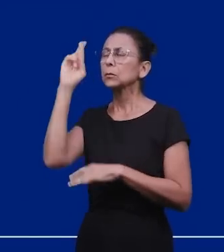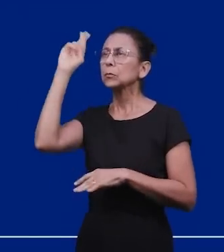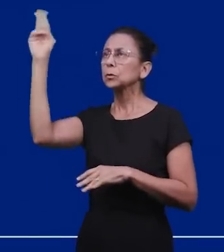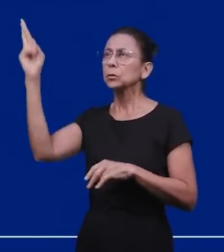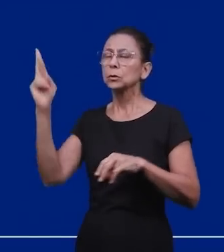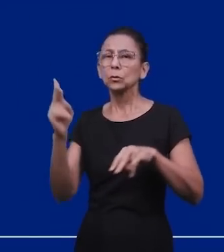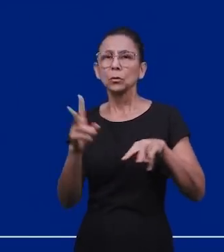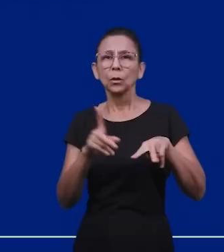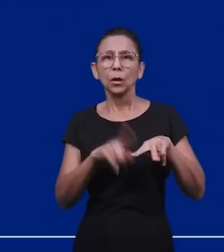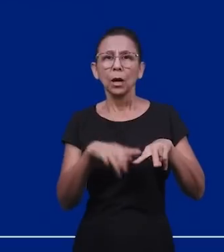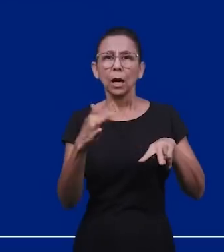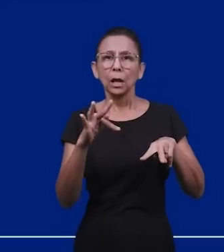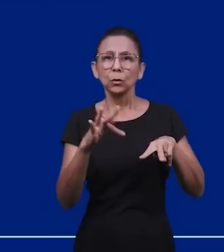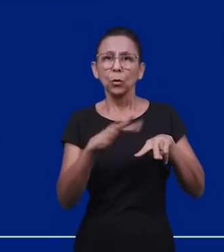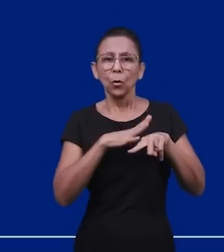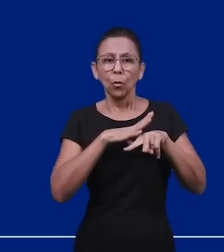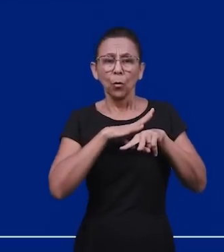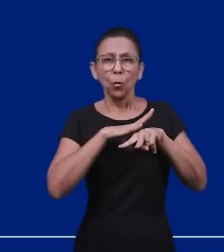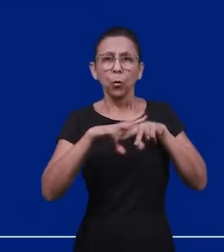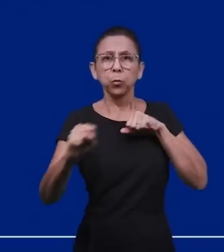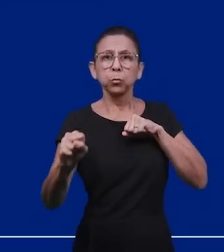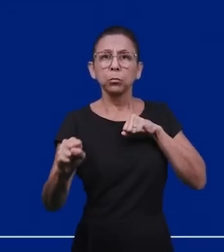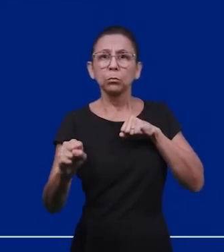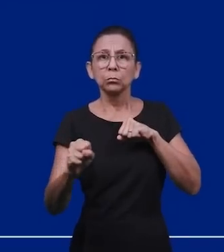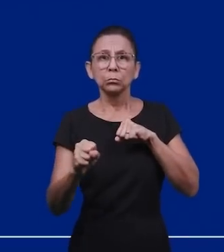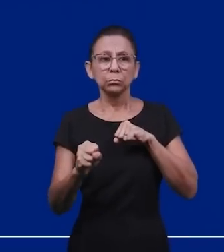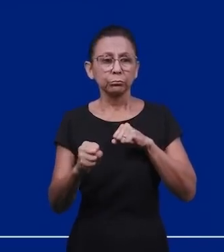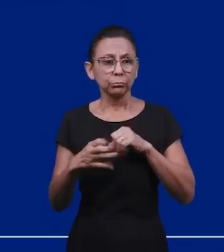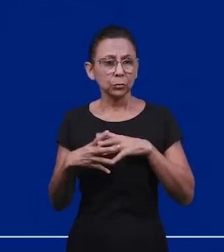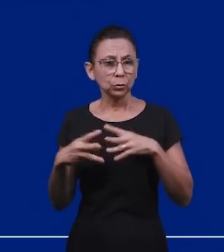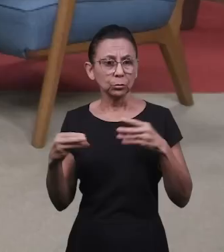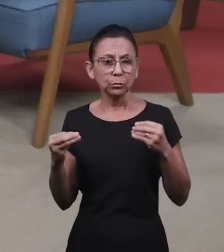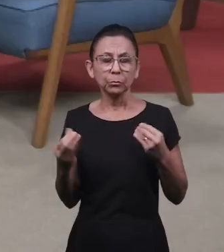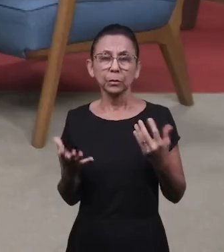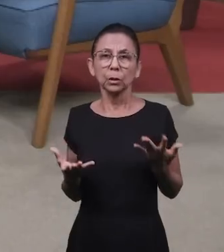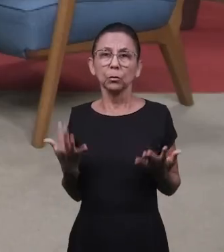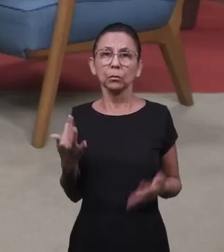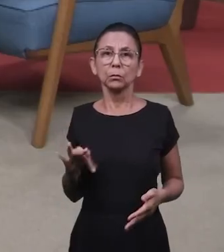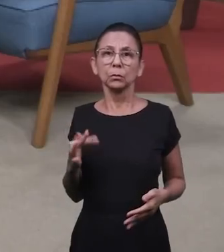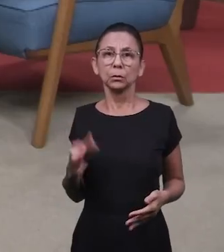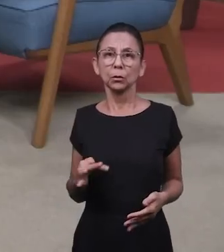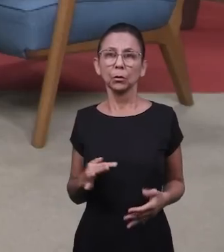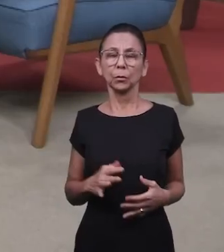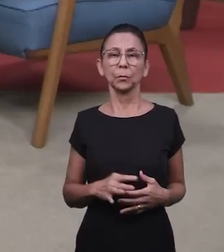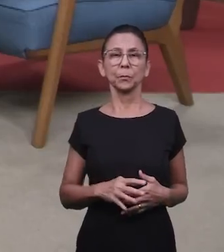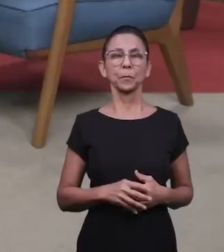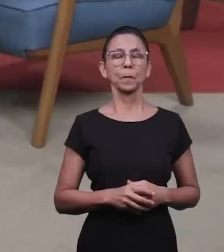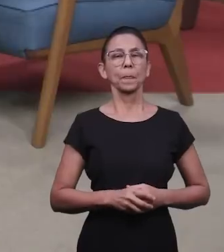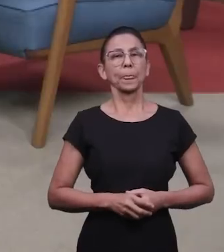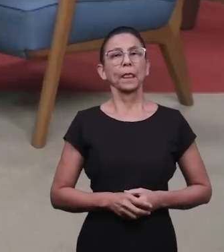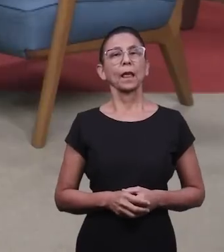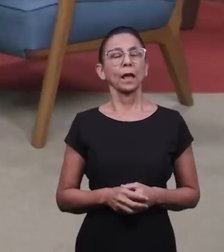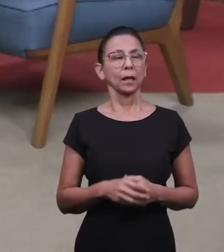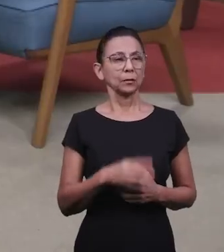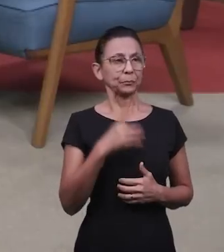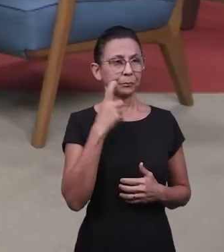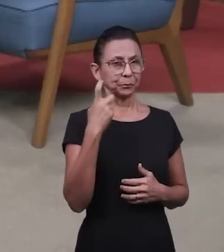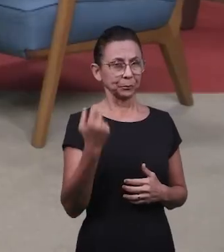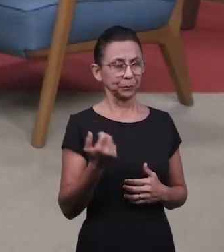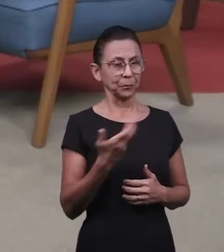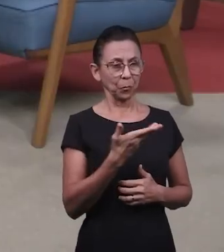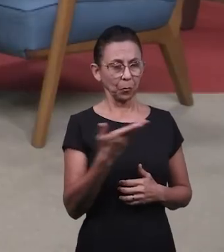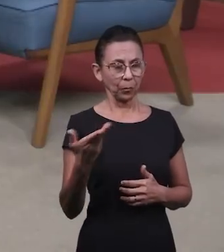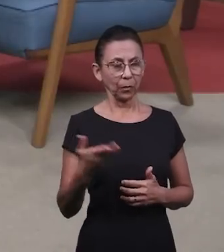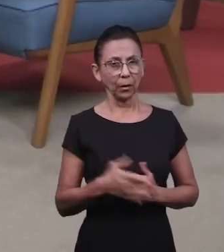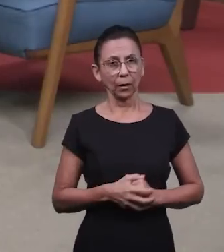cessou. Deus usa esse programa de várias formas. Amém. É interessante. Maravilha. E a gente sempre chama atenção, Daniel,